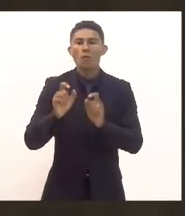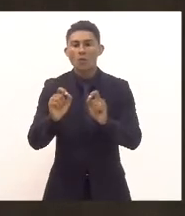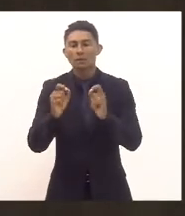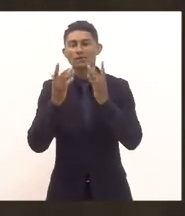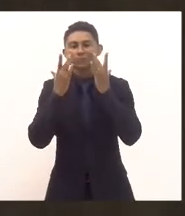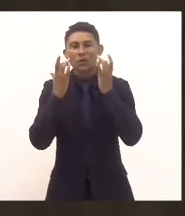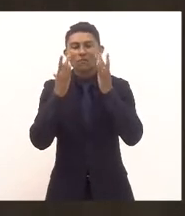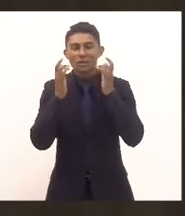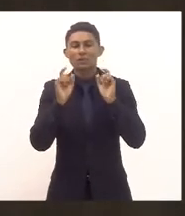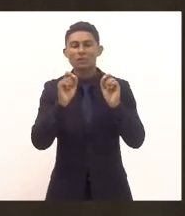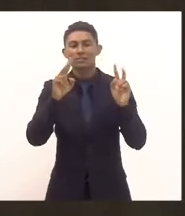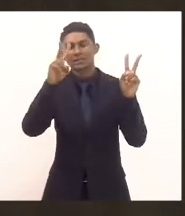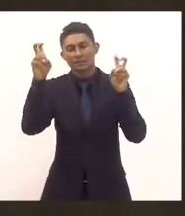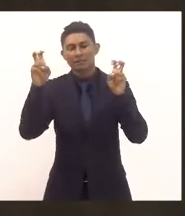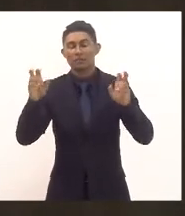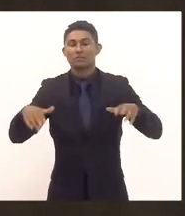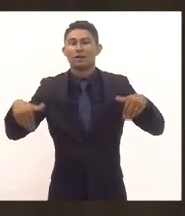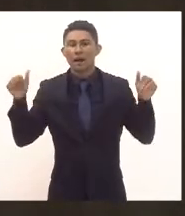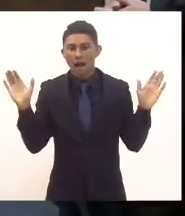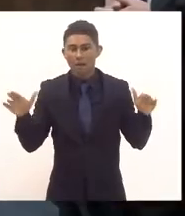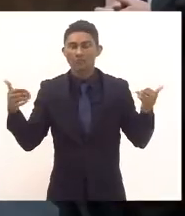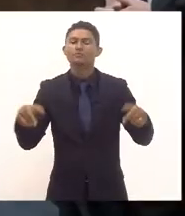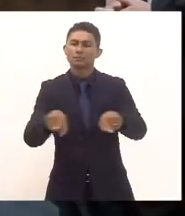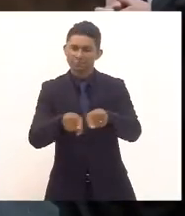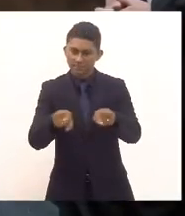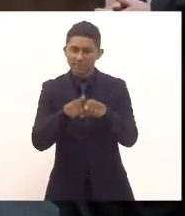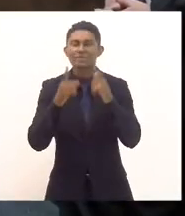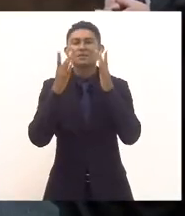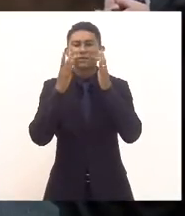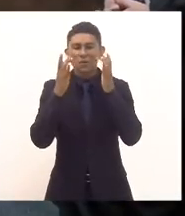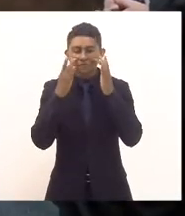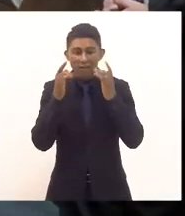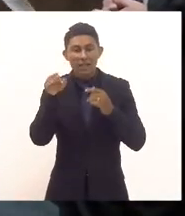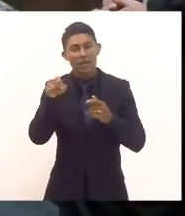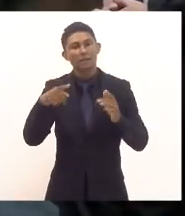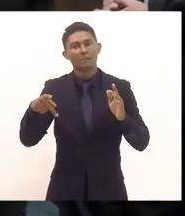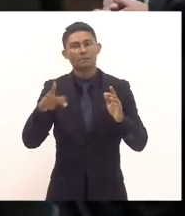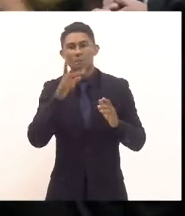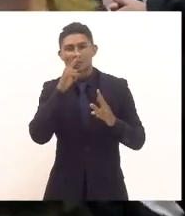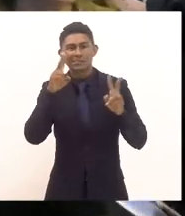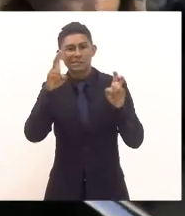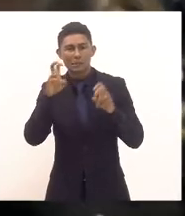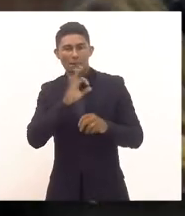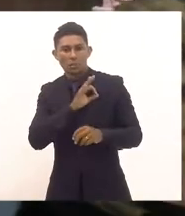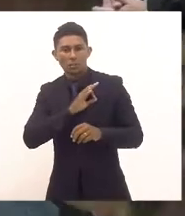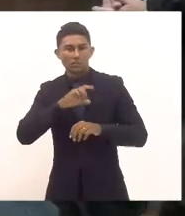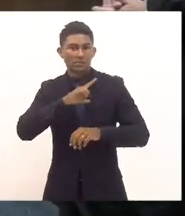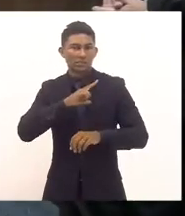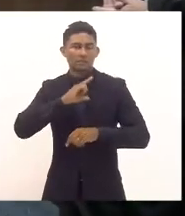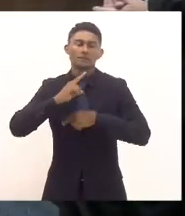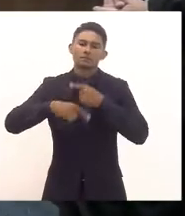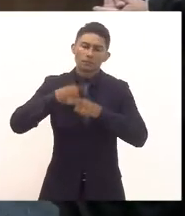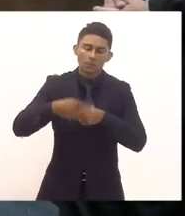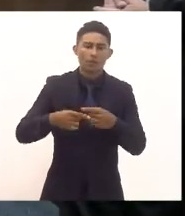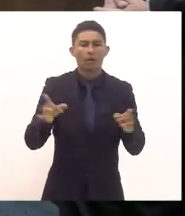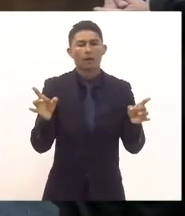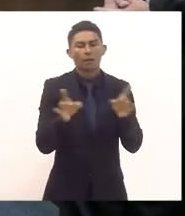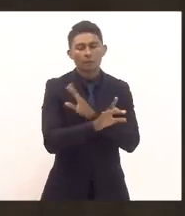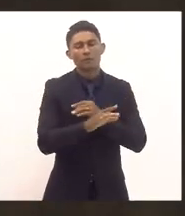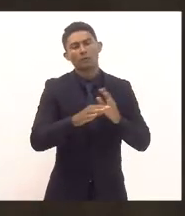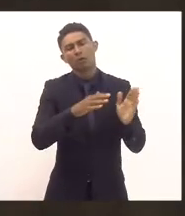que também era uma novela policial e depois do anjo seu presidente